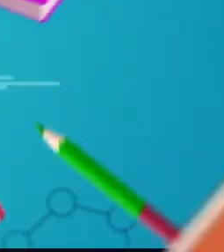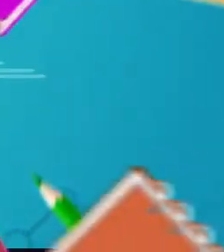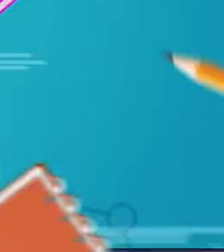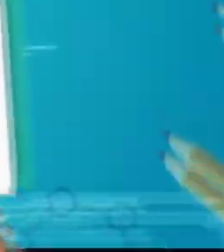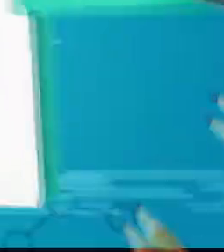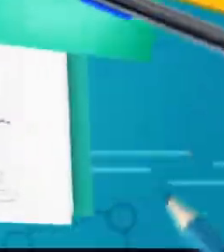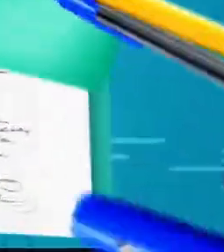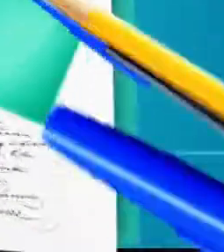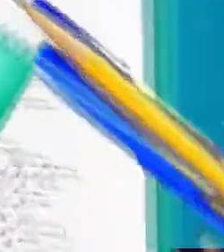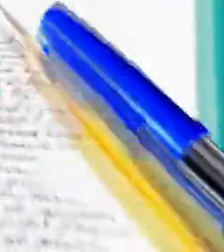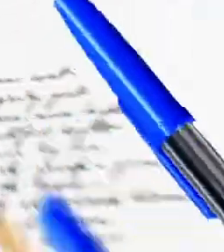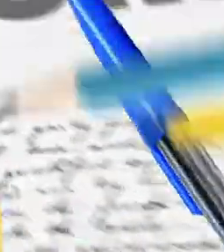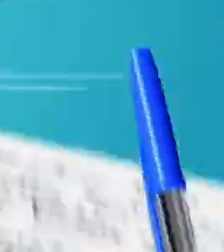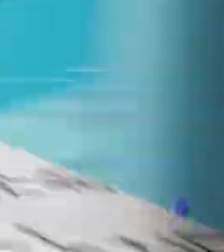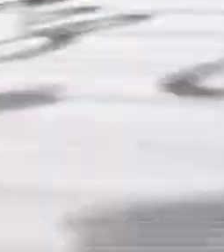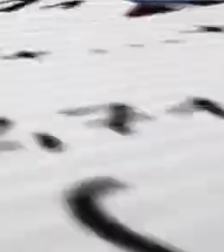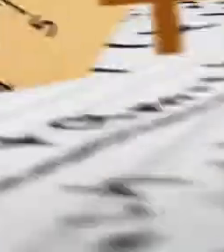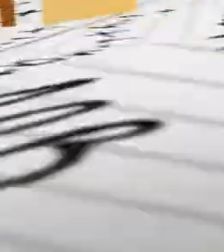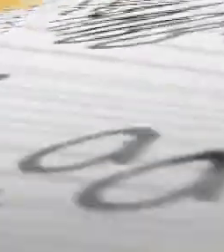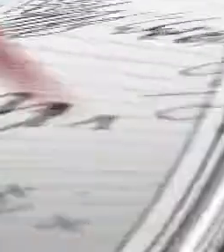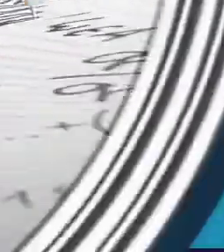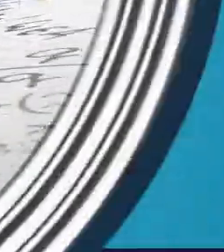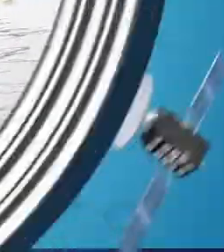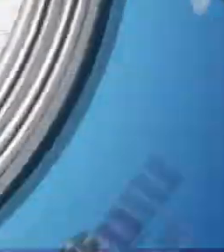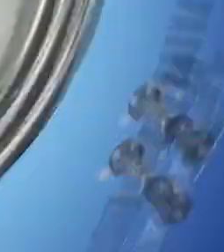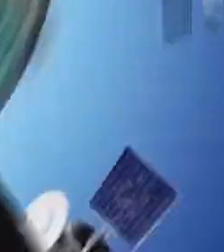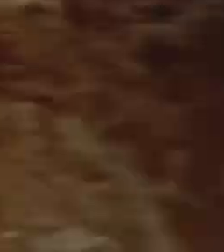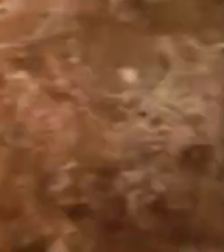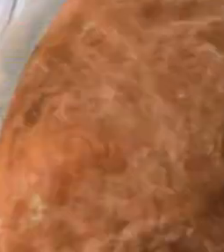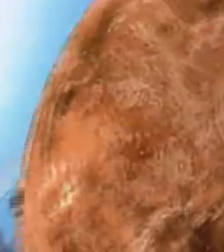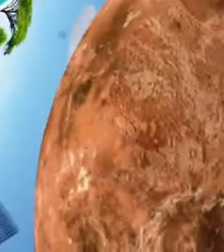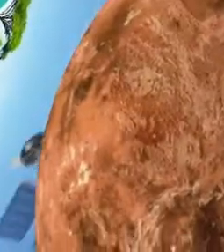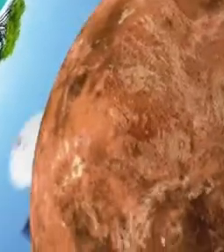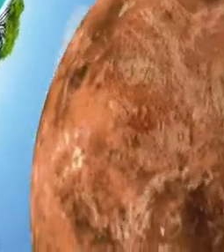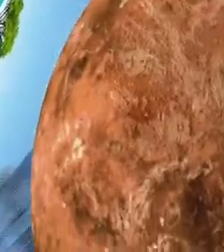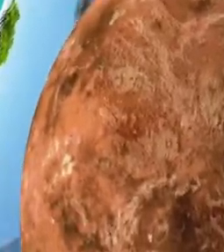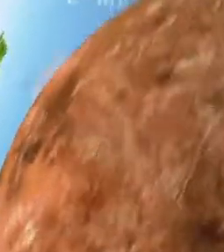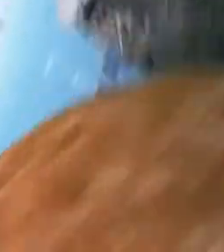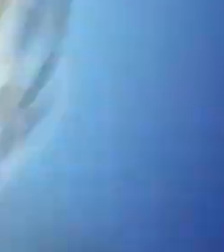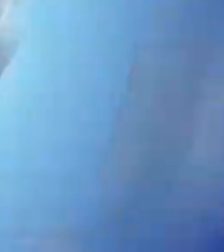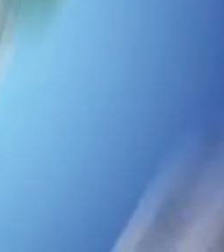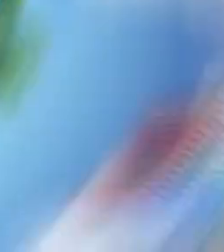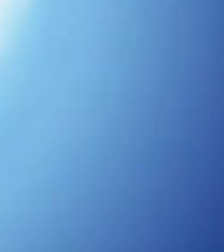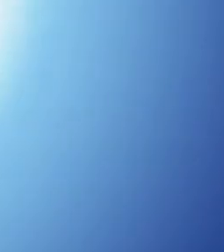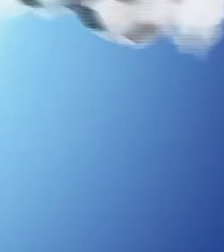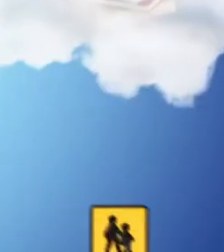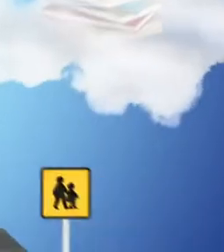E aí E aí